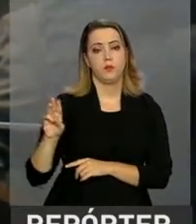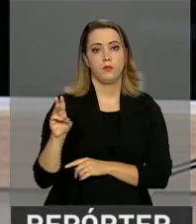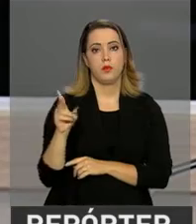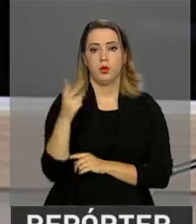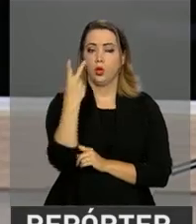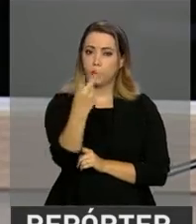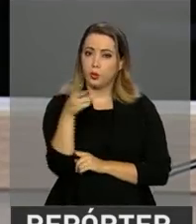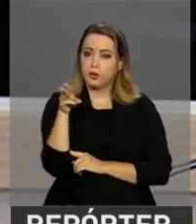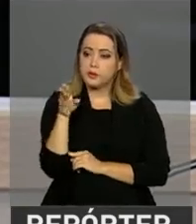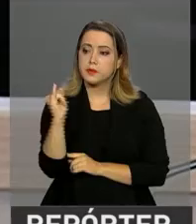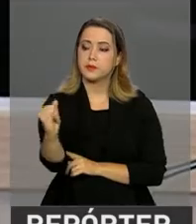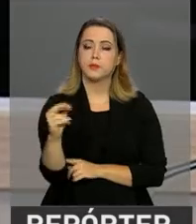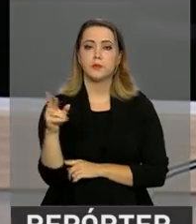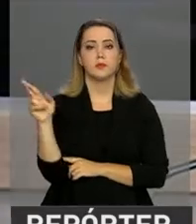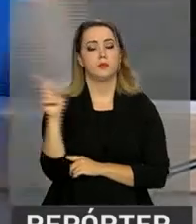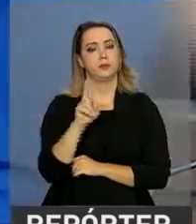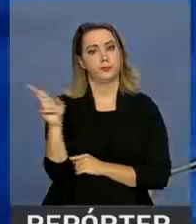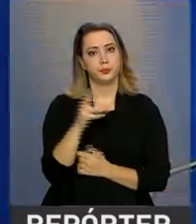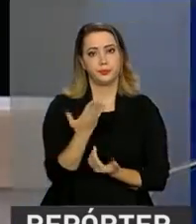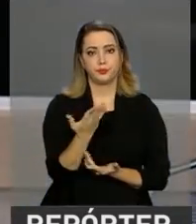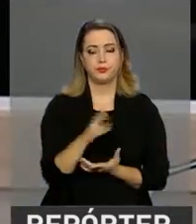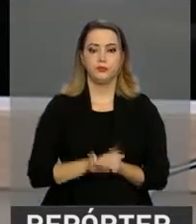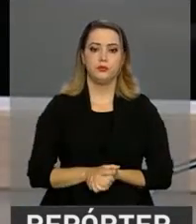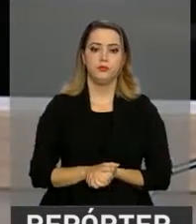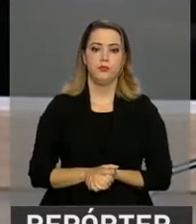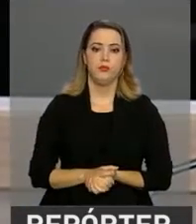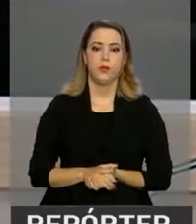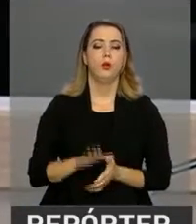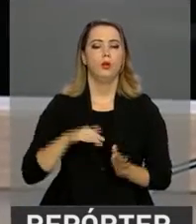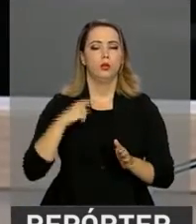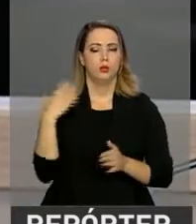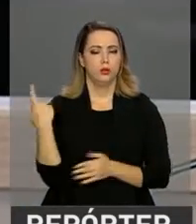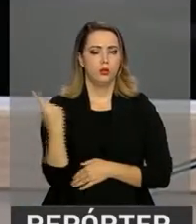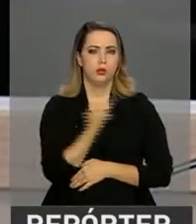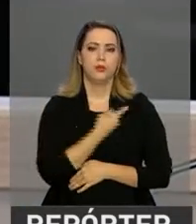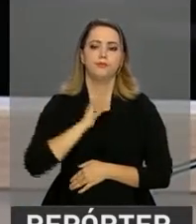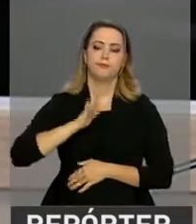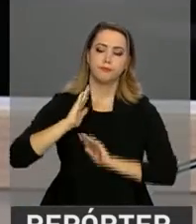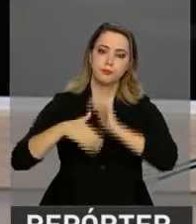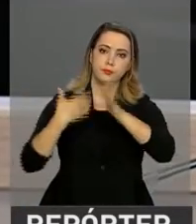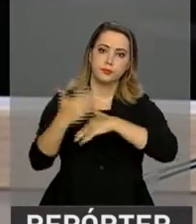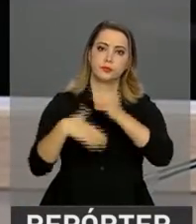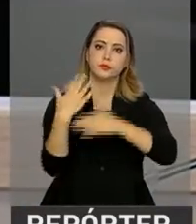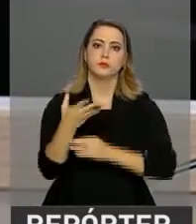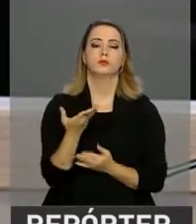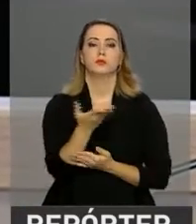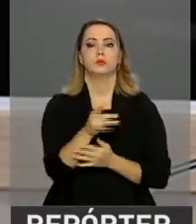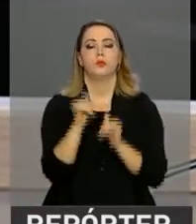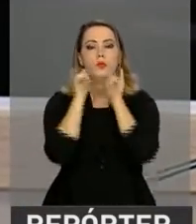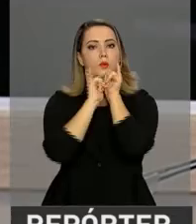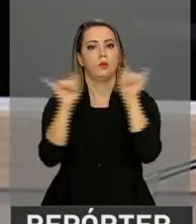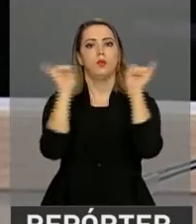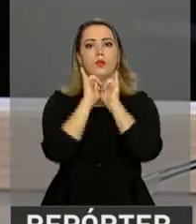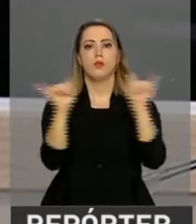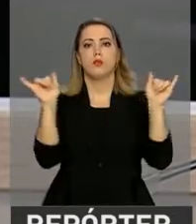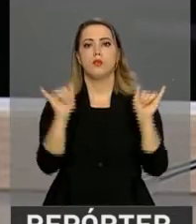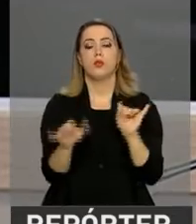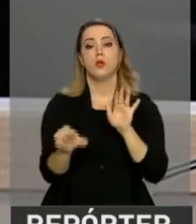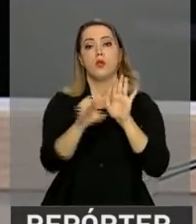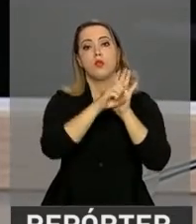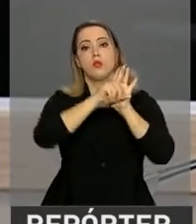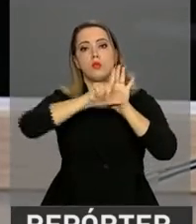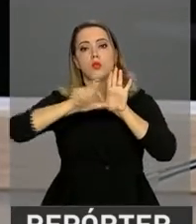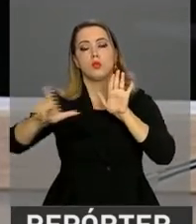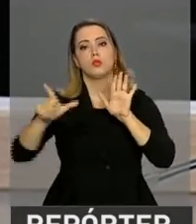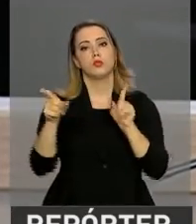R$ 2,187 milhões. Finalmente, nós conseguimos avançar com ela, como também o lançamento dos editais